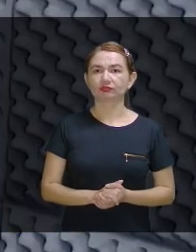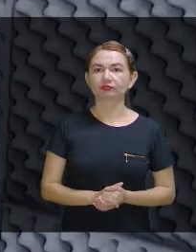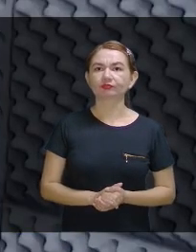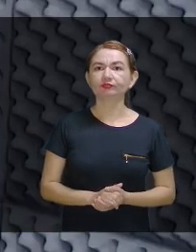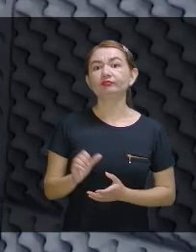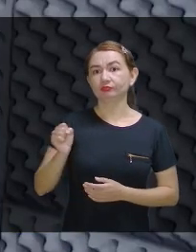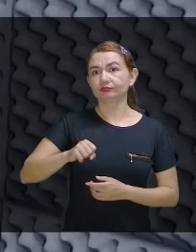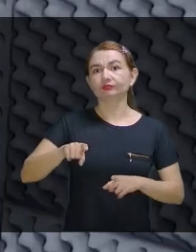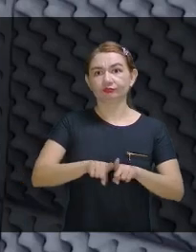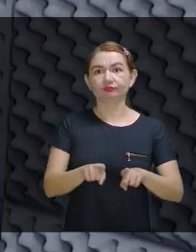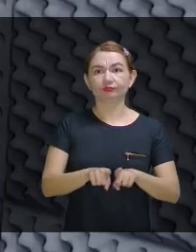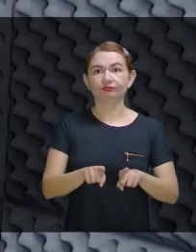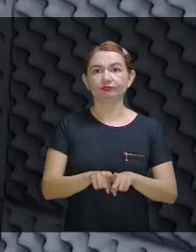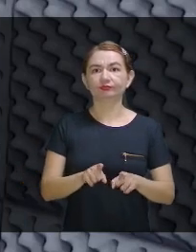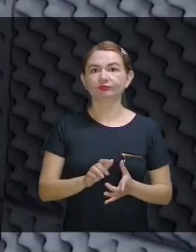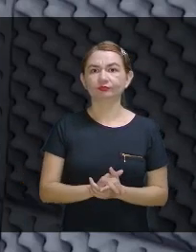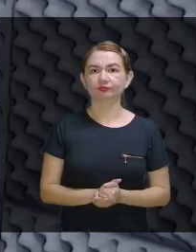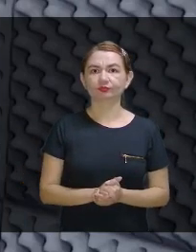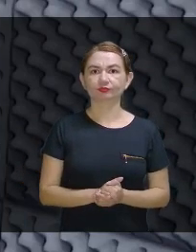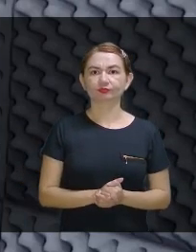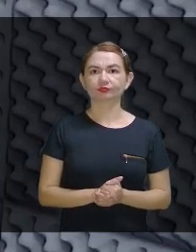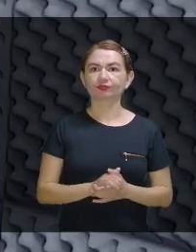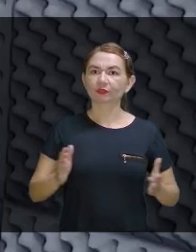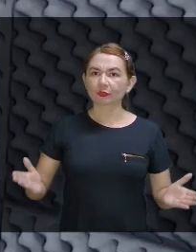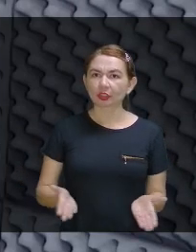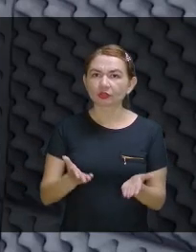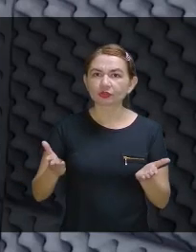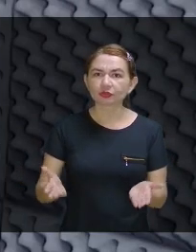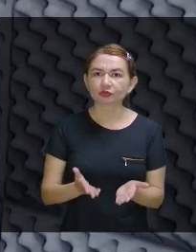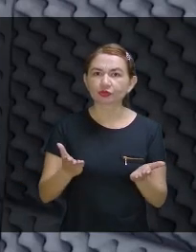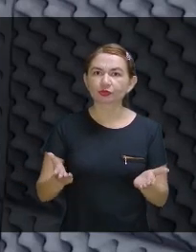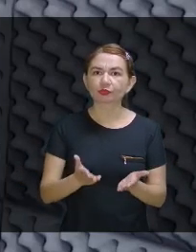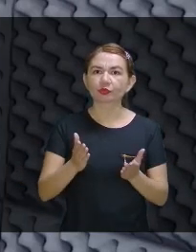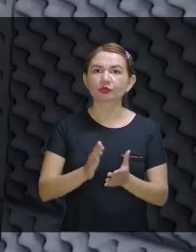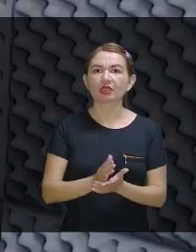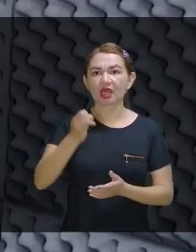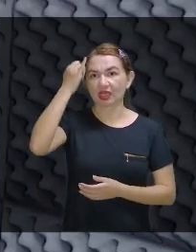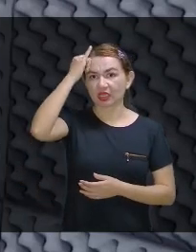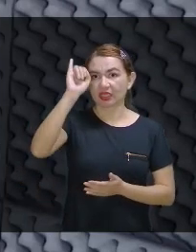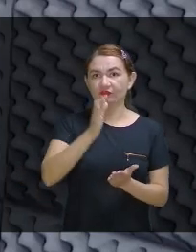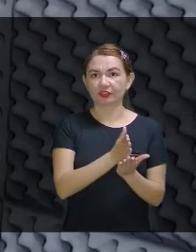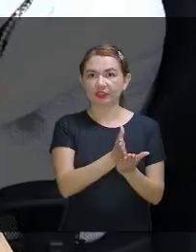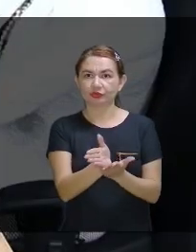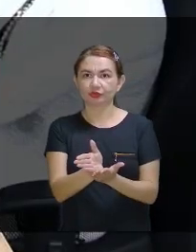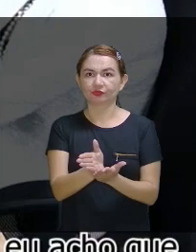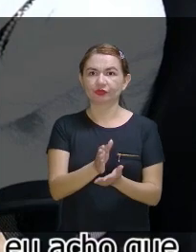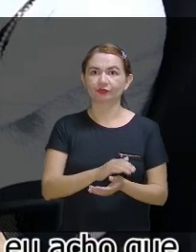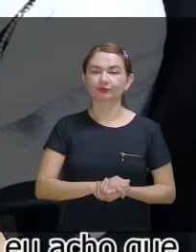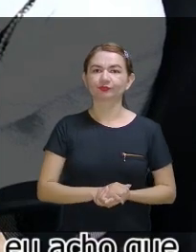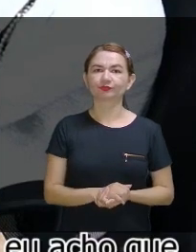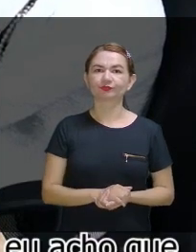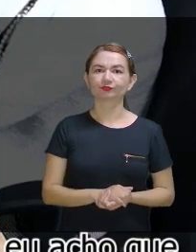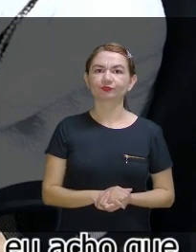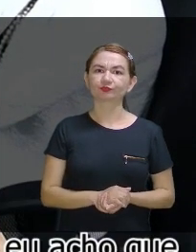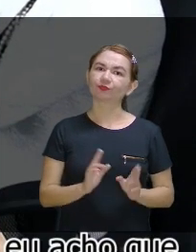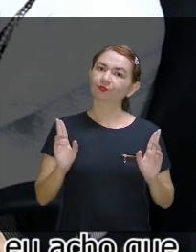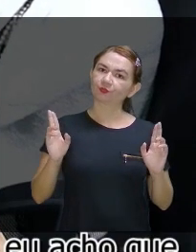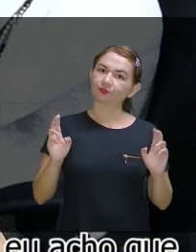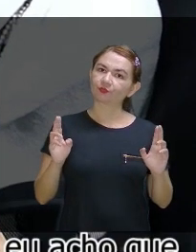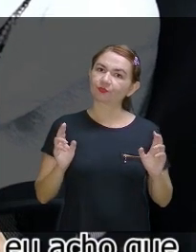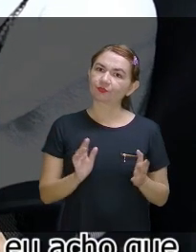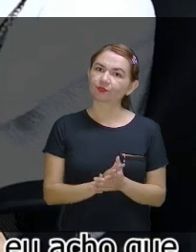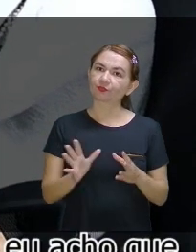Sim, também. Essa também é uma forma de estimular. Evitar ter esse desvio para outros. Foco no desembargador Silmar Fernandes. Sobre esse assunto, me permite